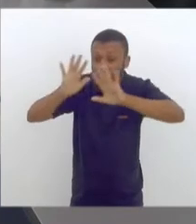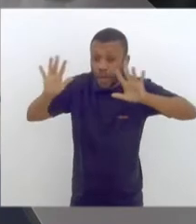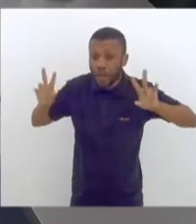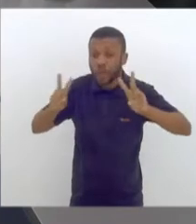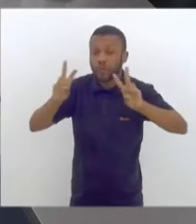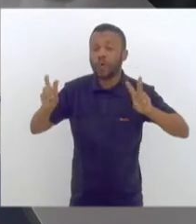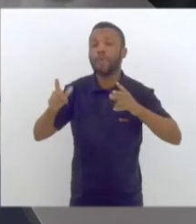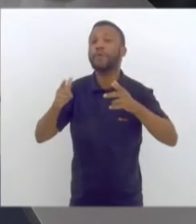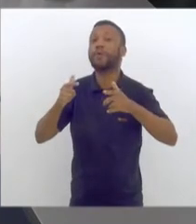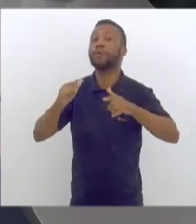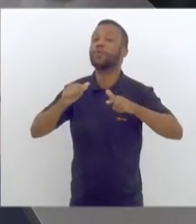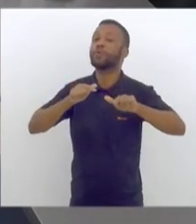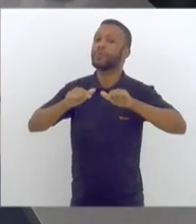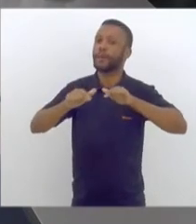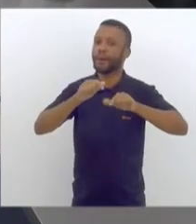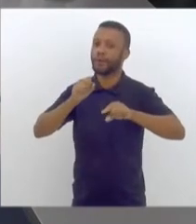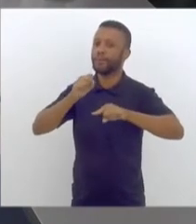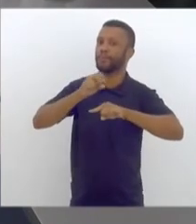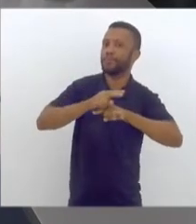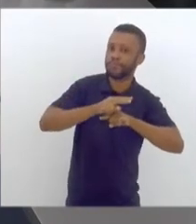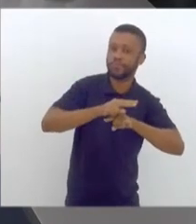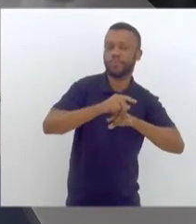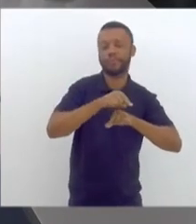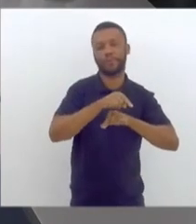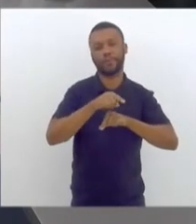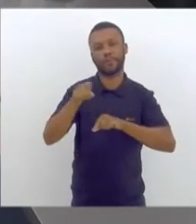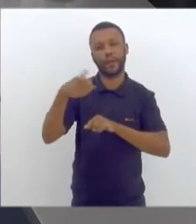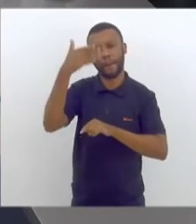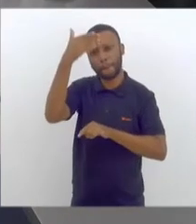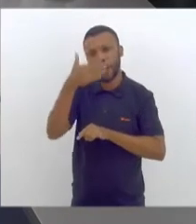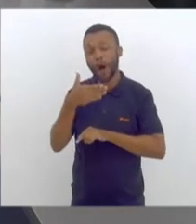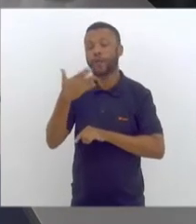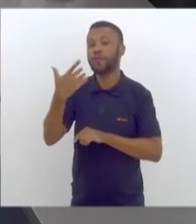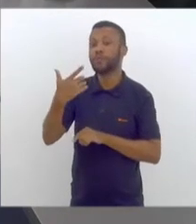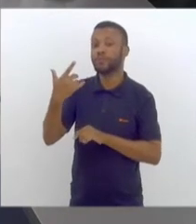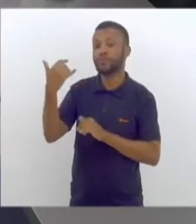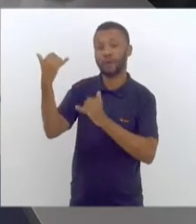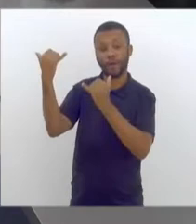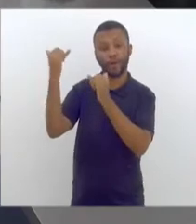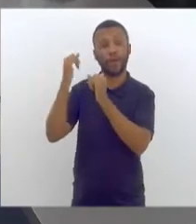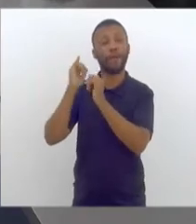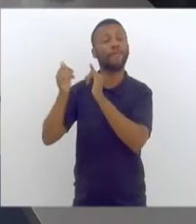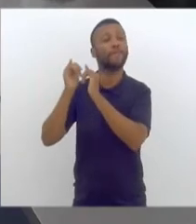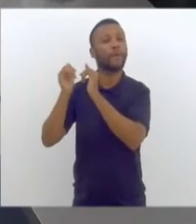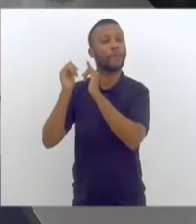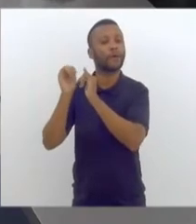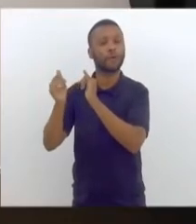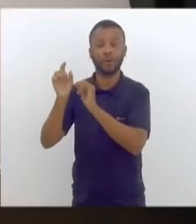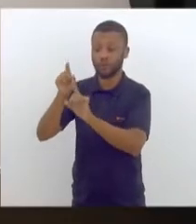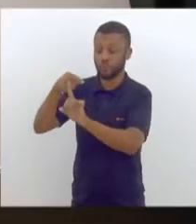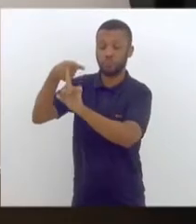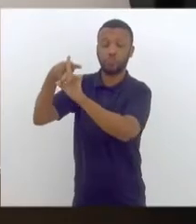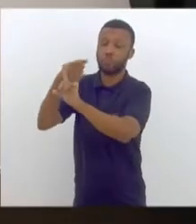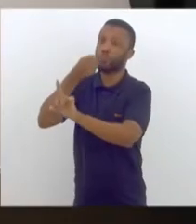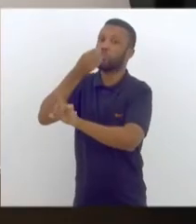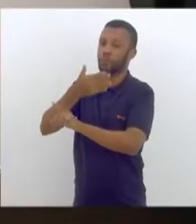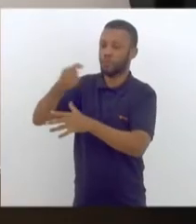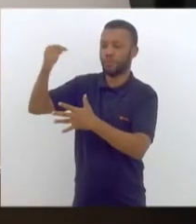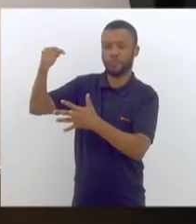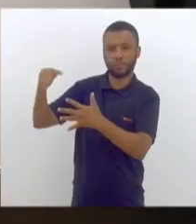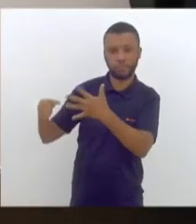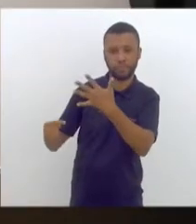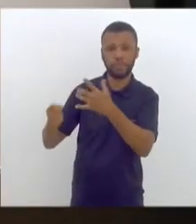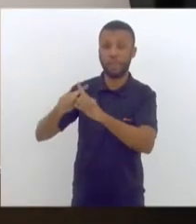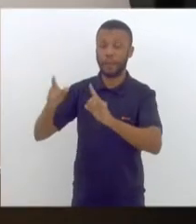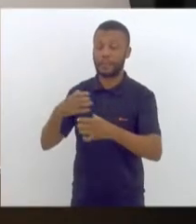né porque a senhora sinaliza com dados positivos e não é esse